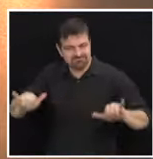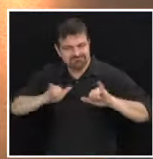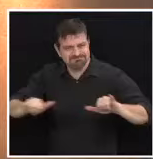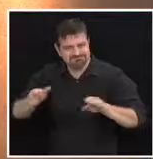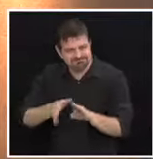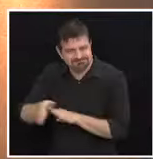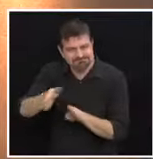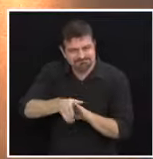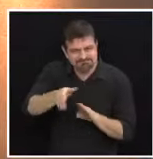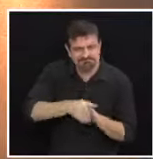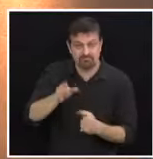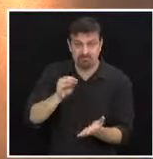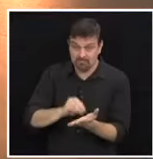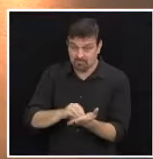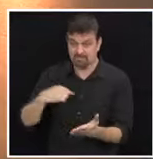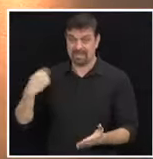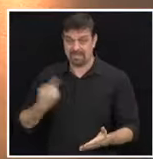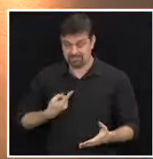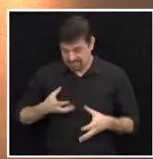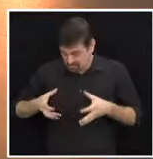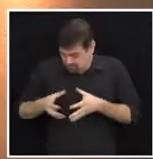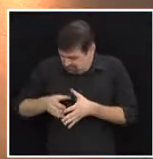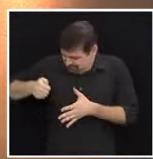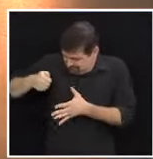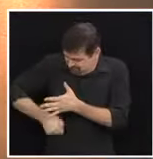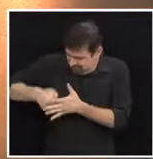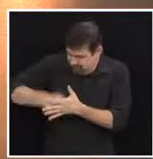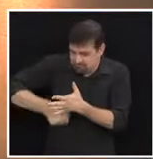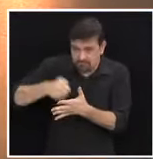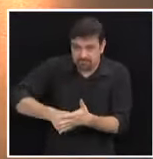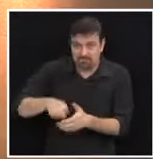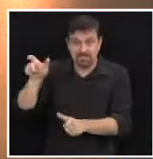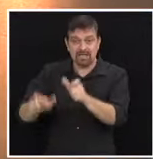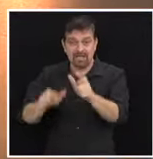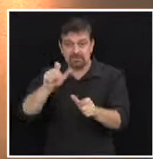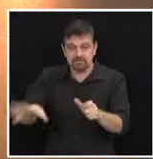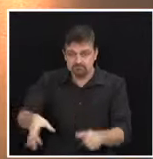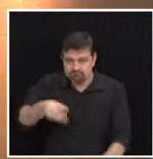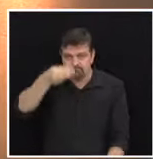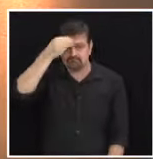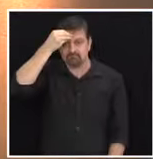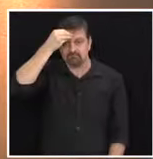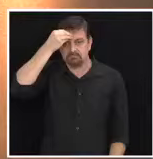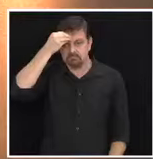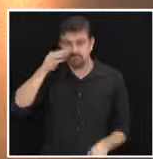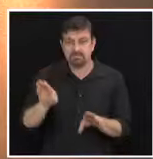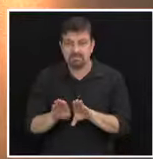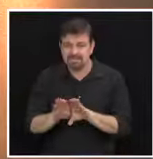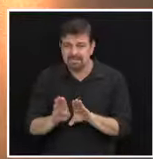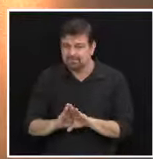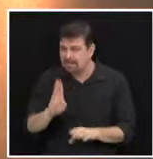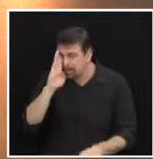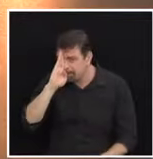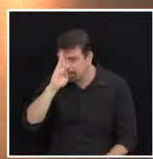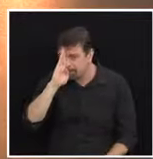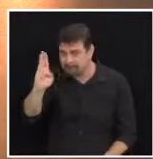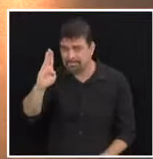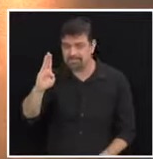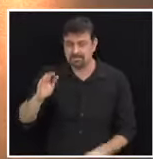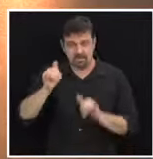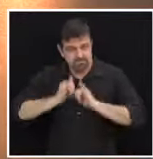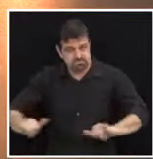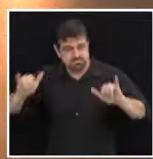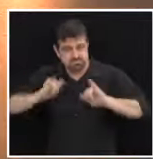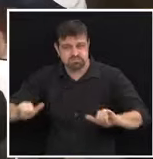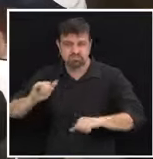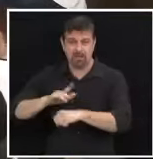você, temos que ter a mobilização, a capacitação e ter a divulgação